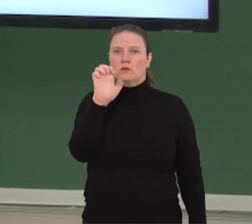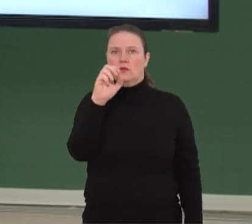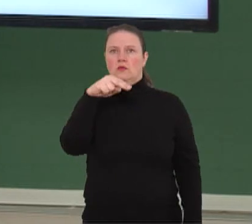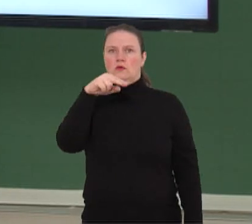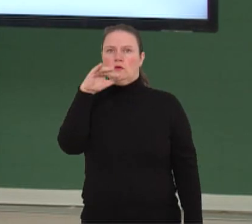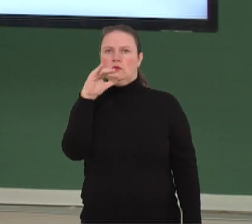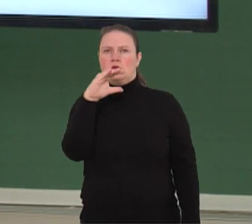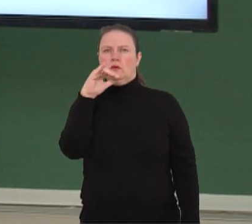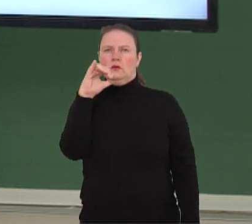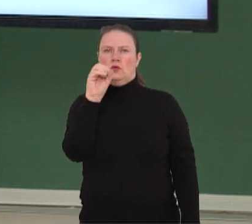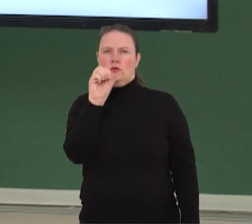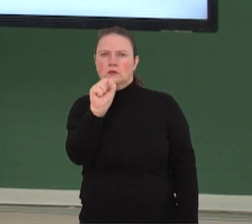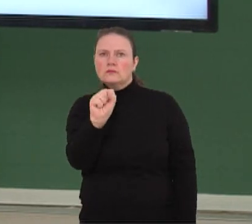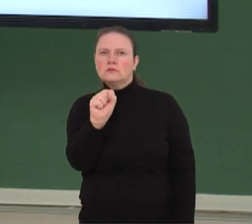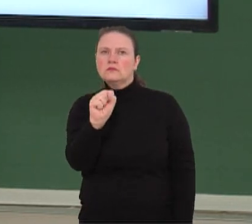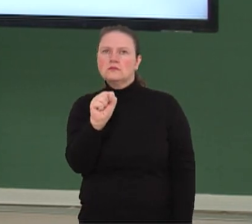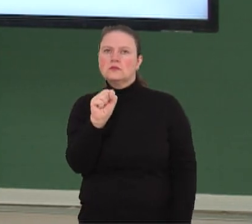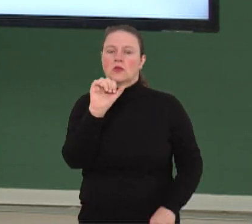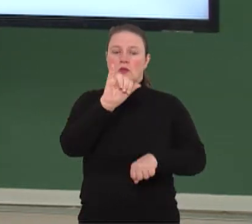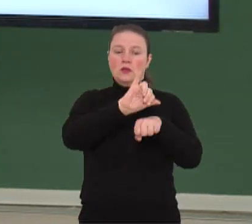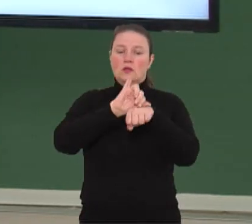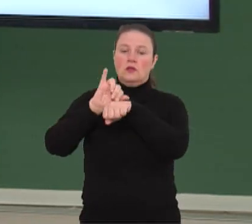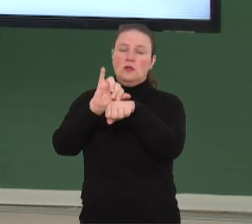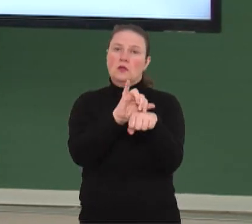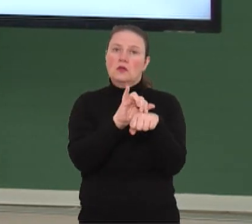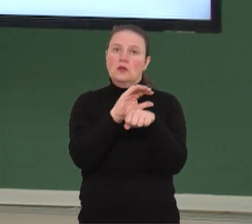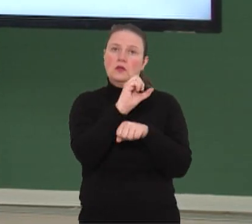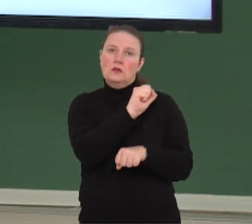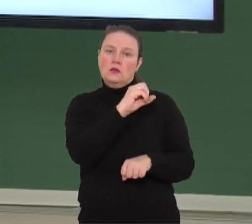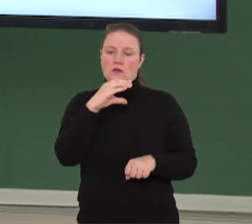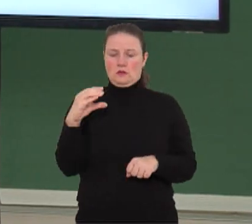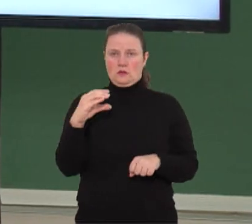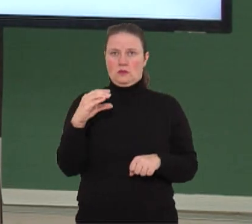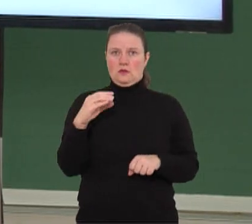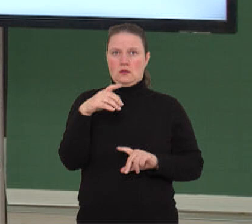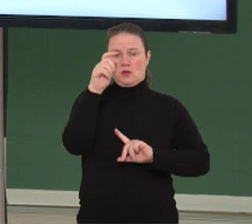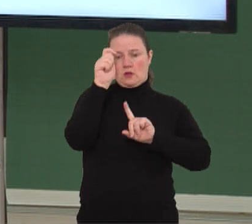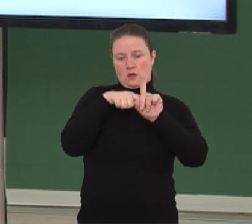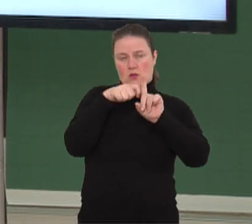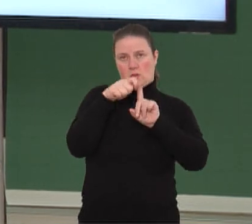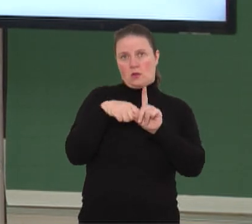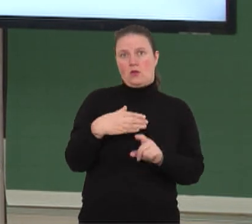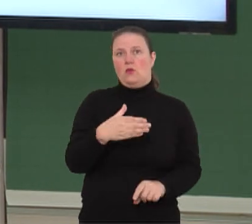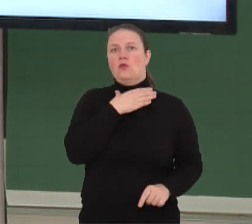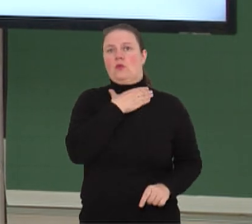na ilha de Santa Catarina, que todo mês de março,